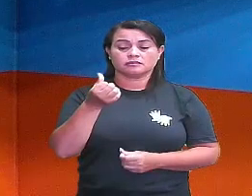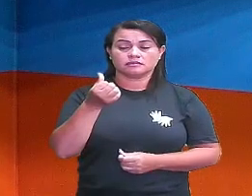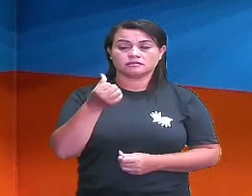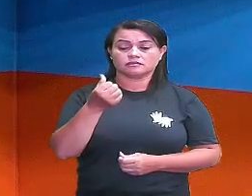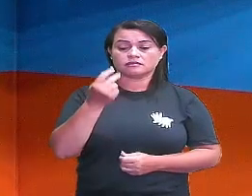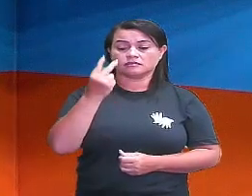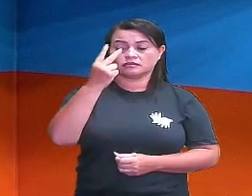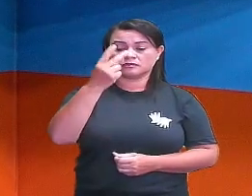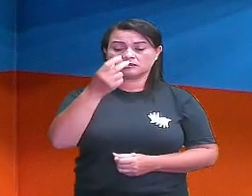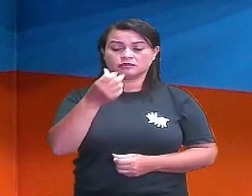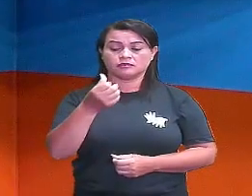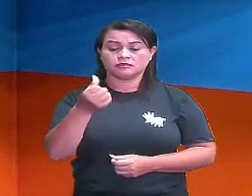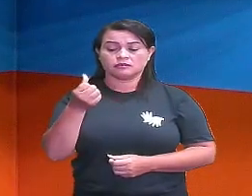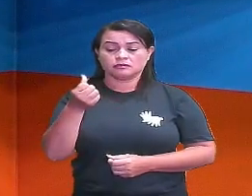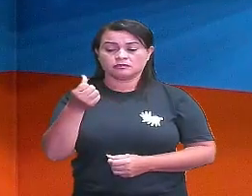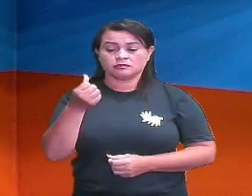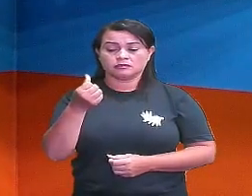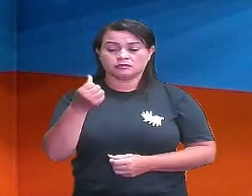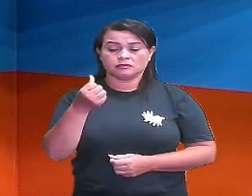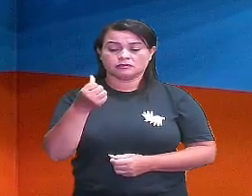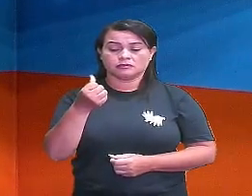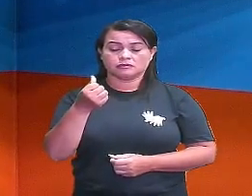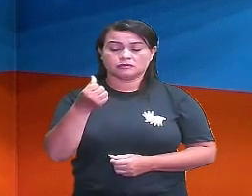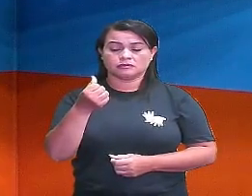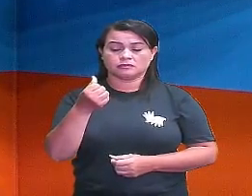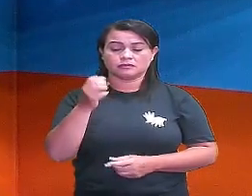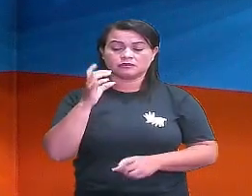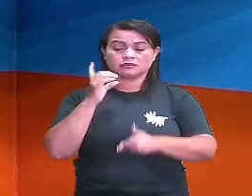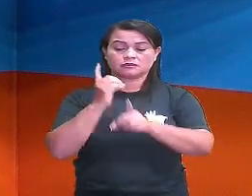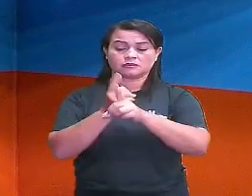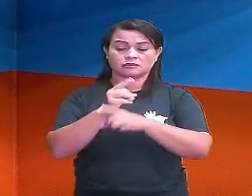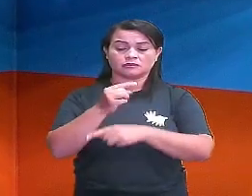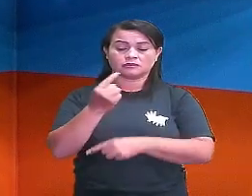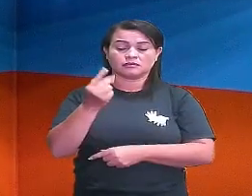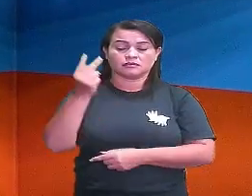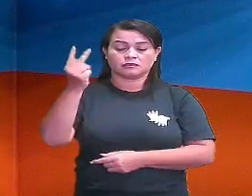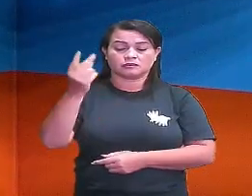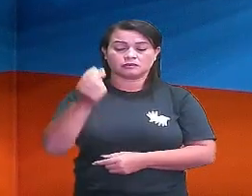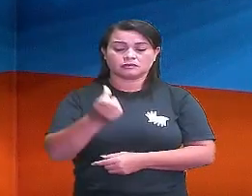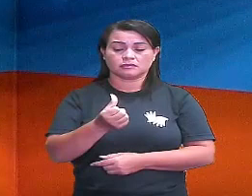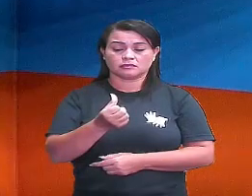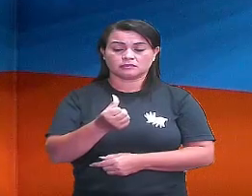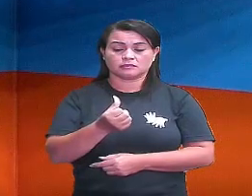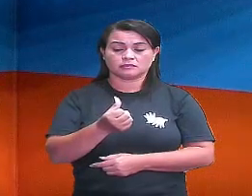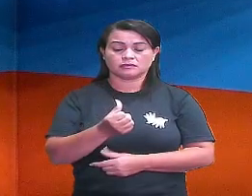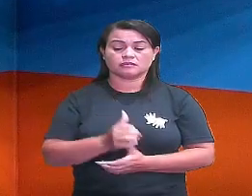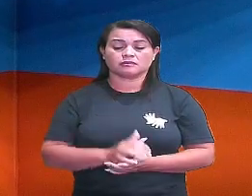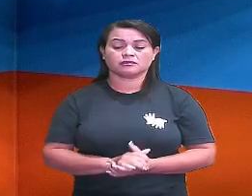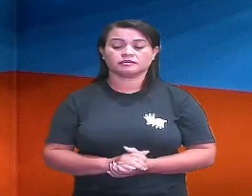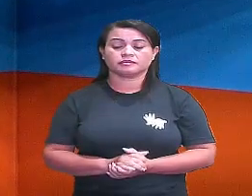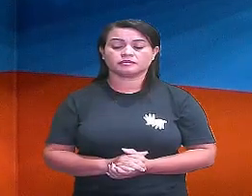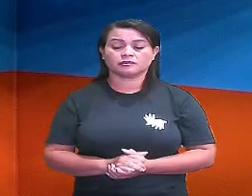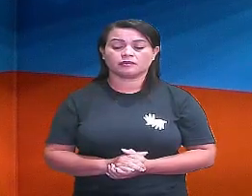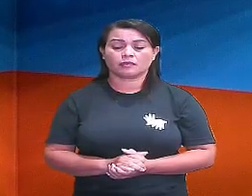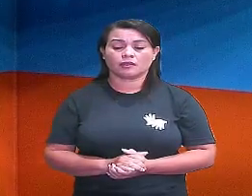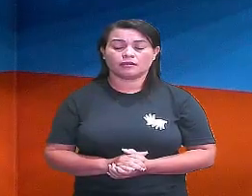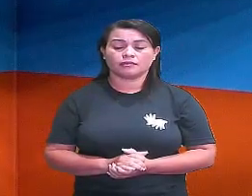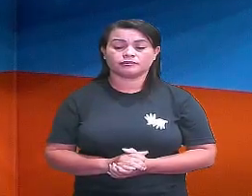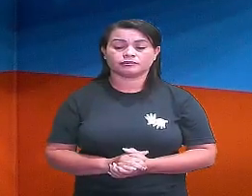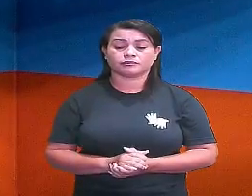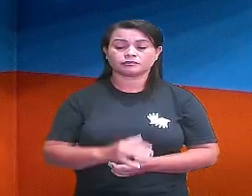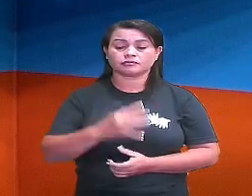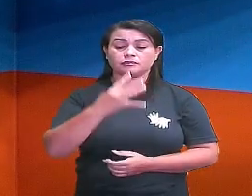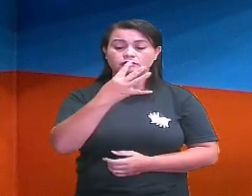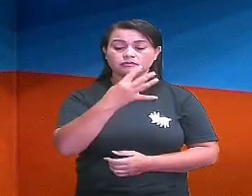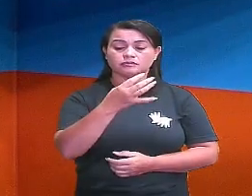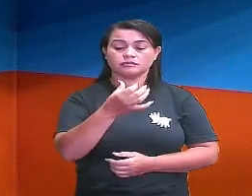também aqui? 1, 2, 3, 4, 5, 6. Achei o ponto 2, 6, porque ele se encontra aqui. 4, 6, onde é que está o